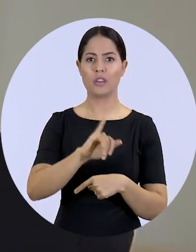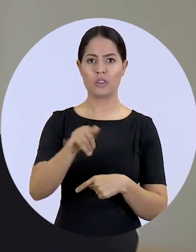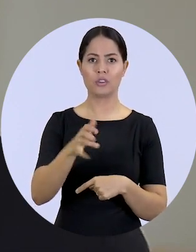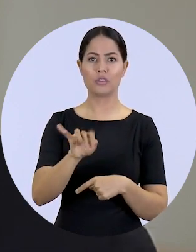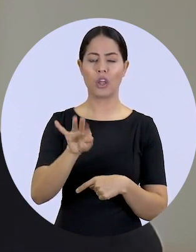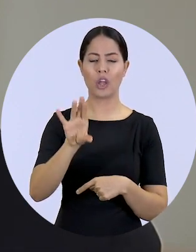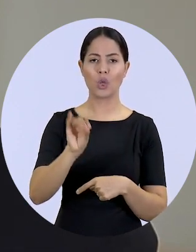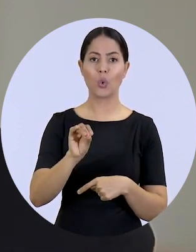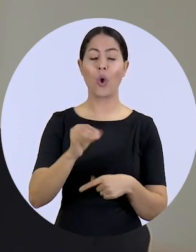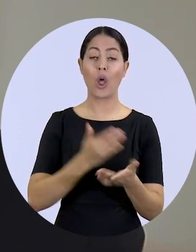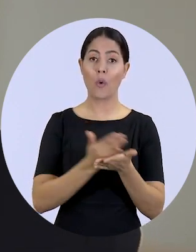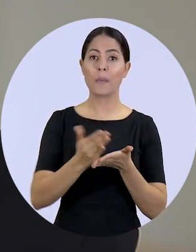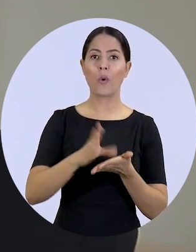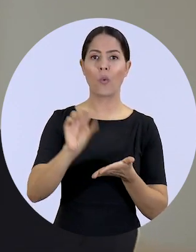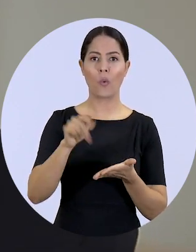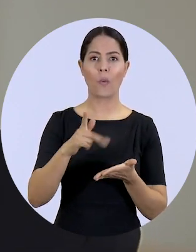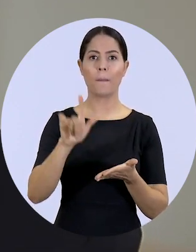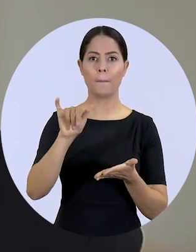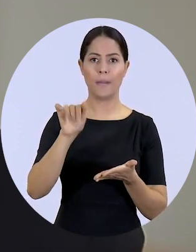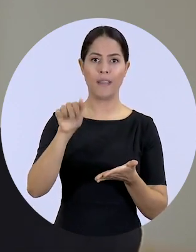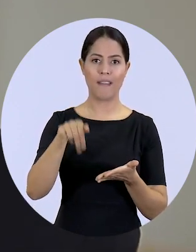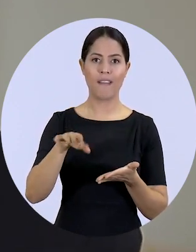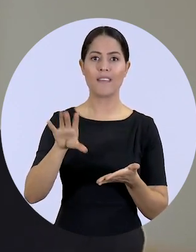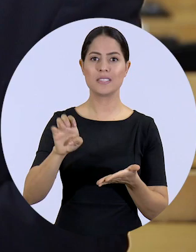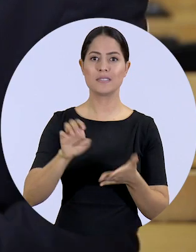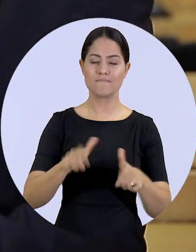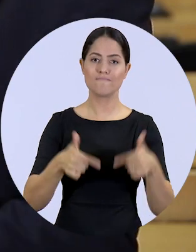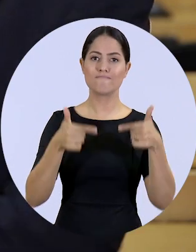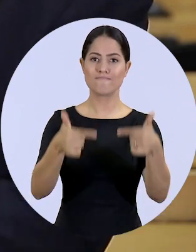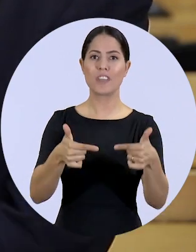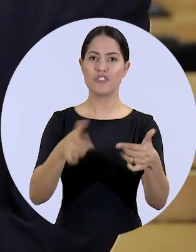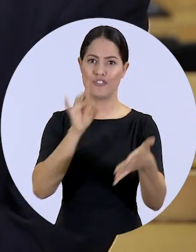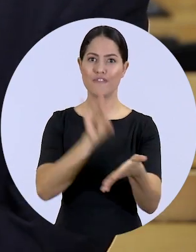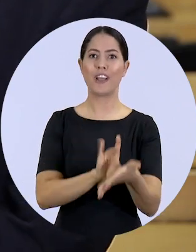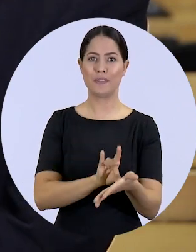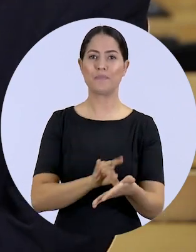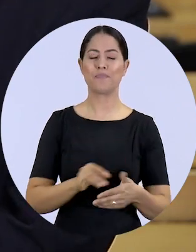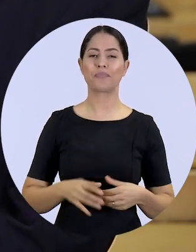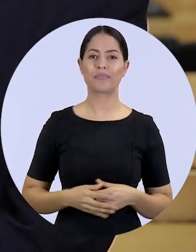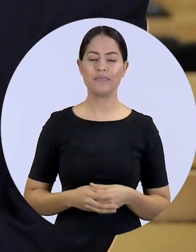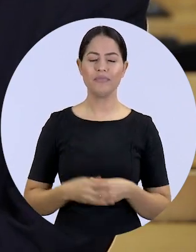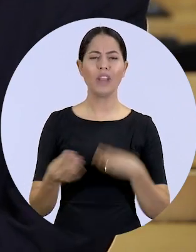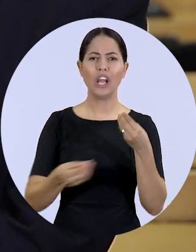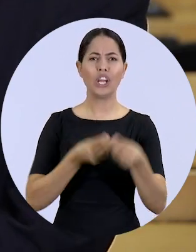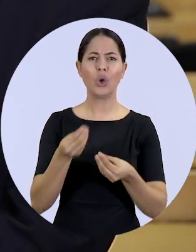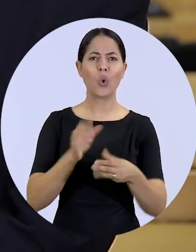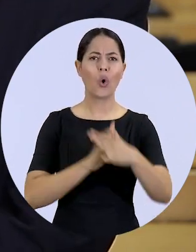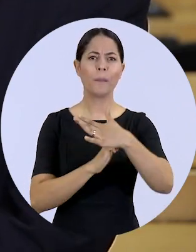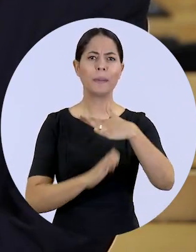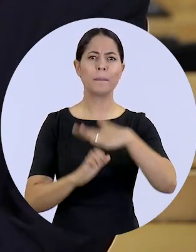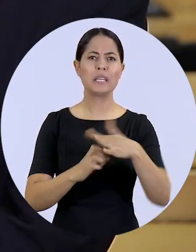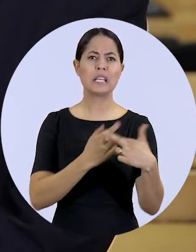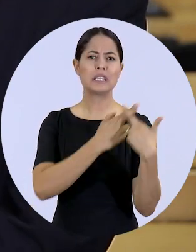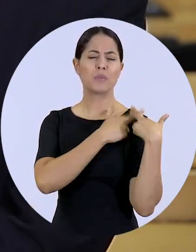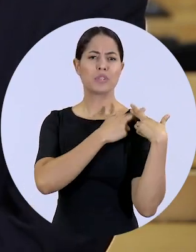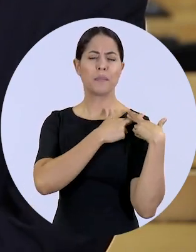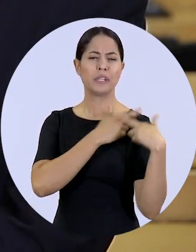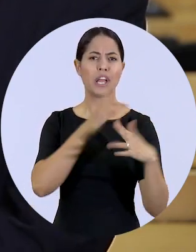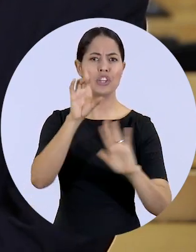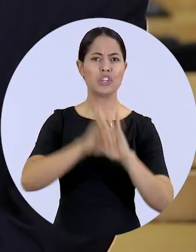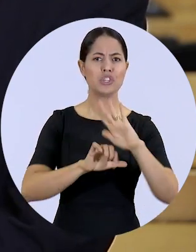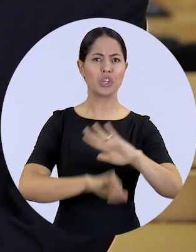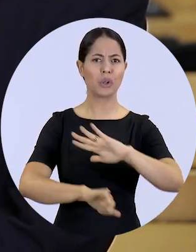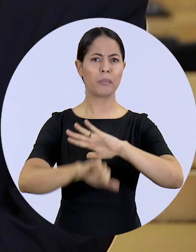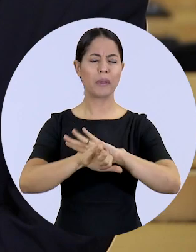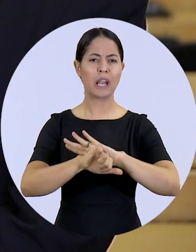uma outra dimensão entre nós e diríamos que veio para ficar. E como que uma empresa hoje pode ser responsabilizada